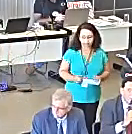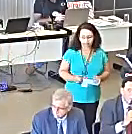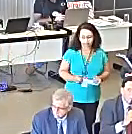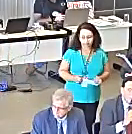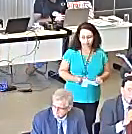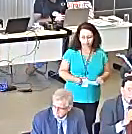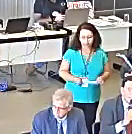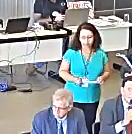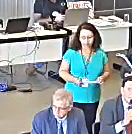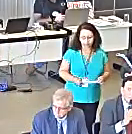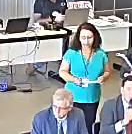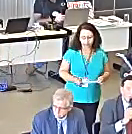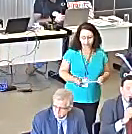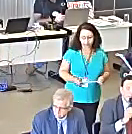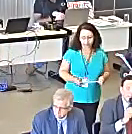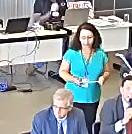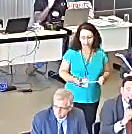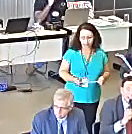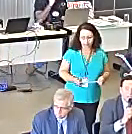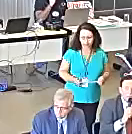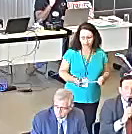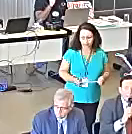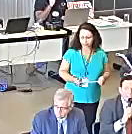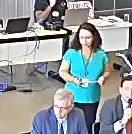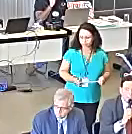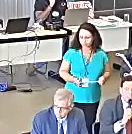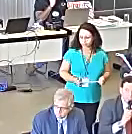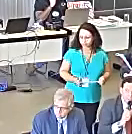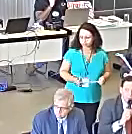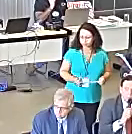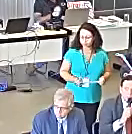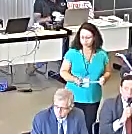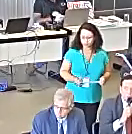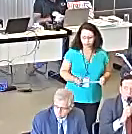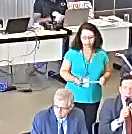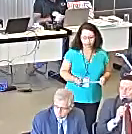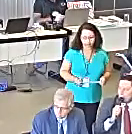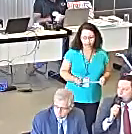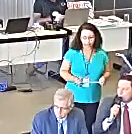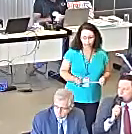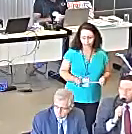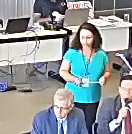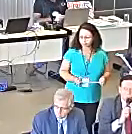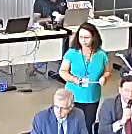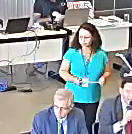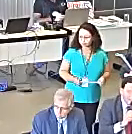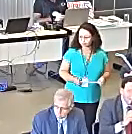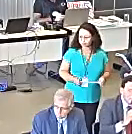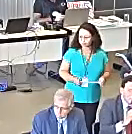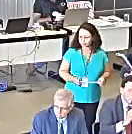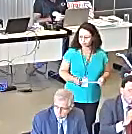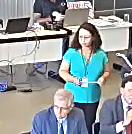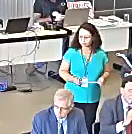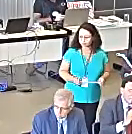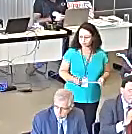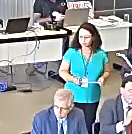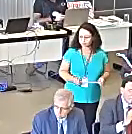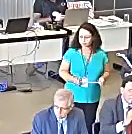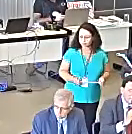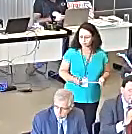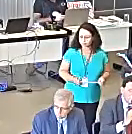desse grupo fica aqui o telefone é só mandar um WhatsApp seu pedindo para eh adicionar o